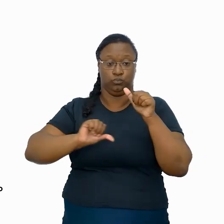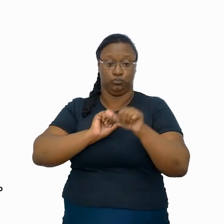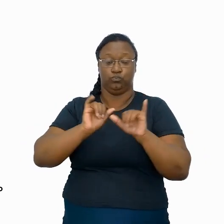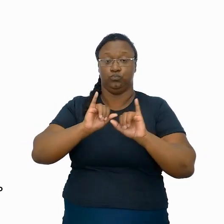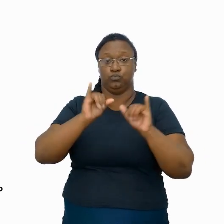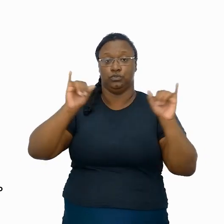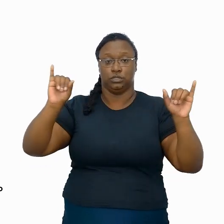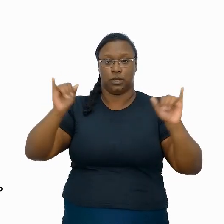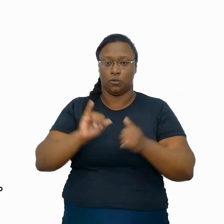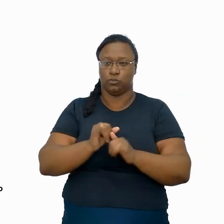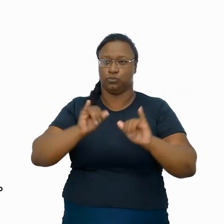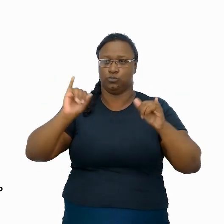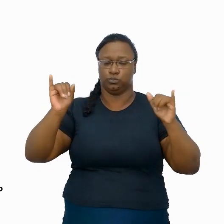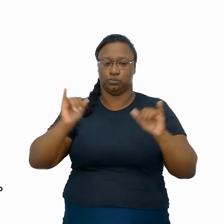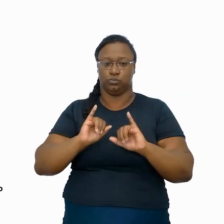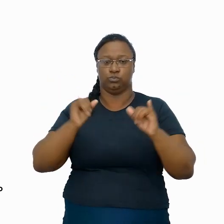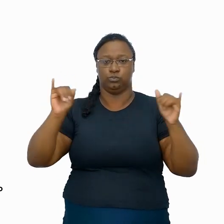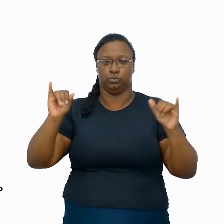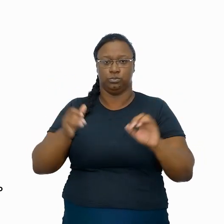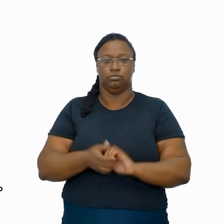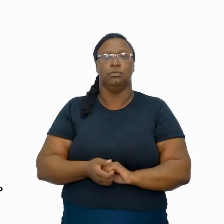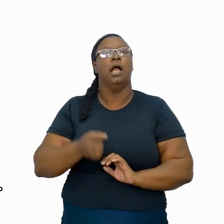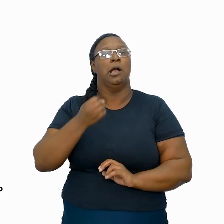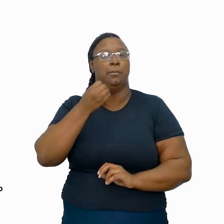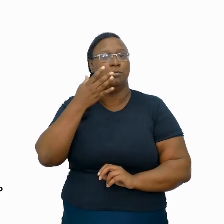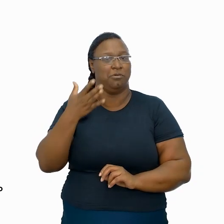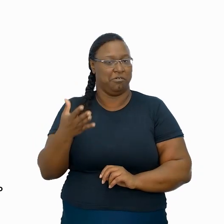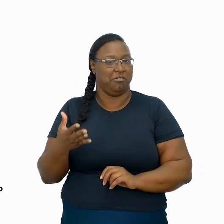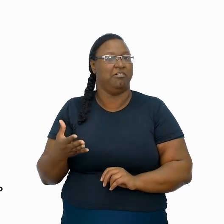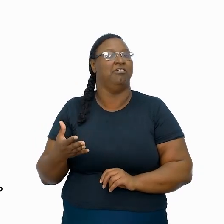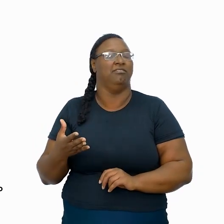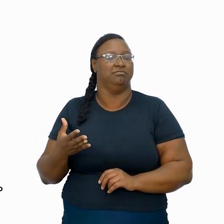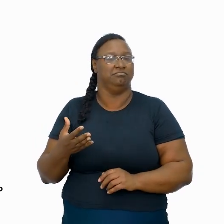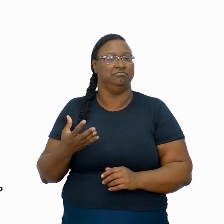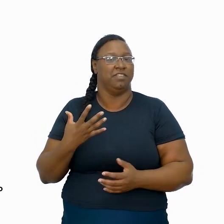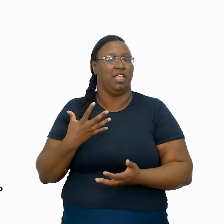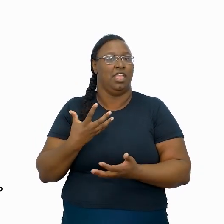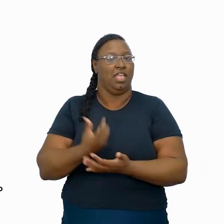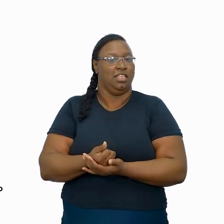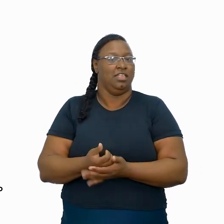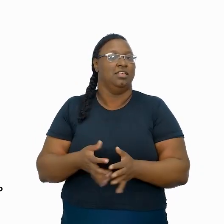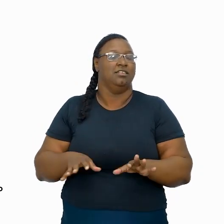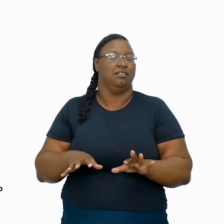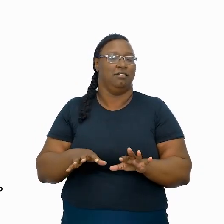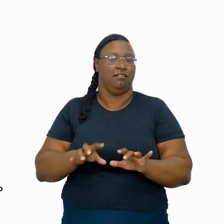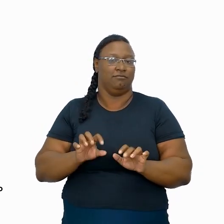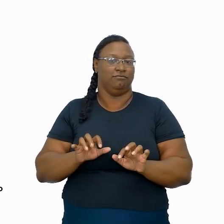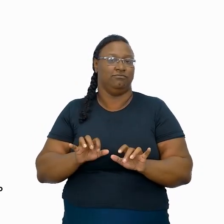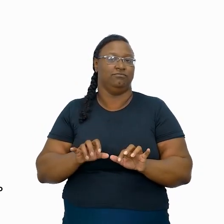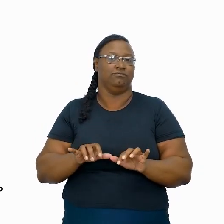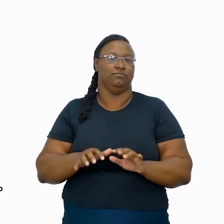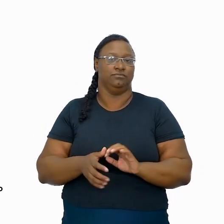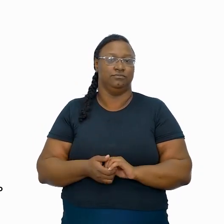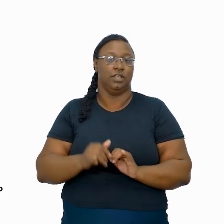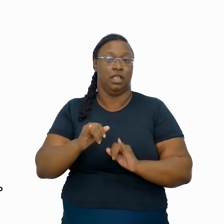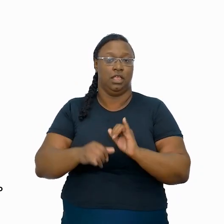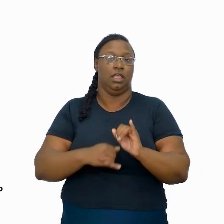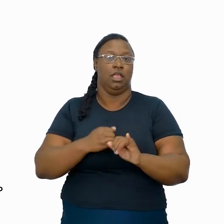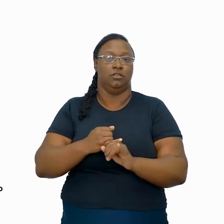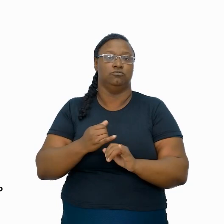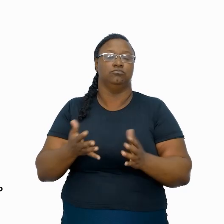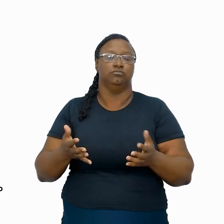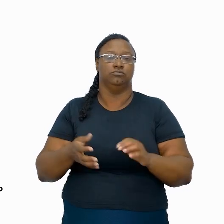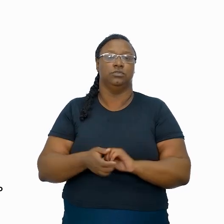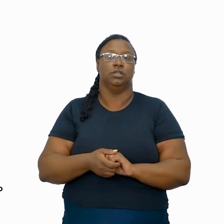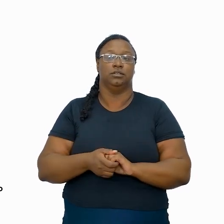Então vale a pena acessar, é uma linguagem, né, leituras aí, essas aulas, é uma linguagem destinada